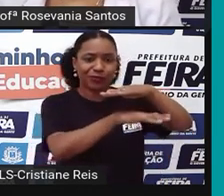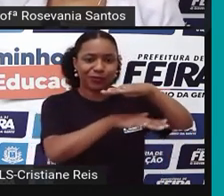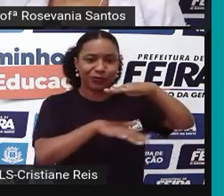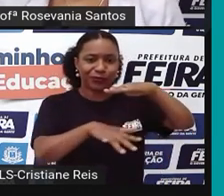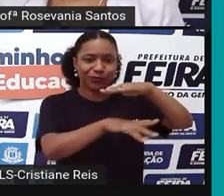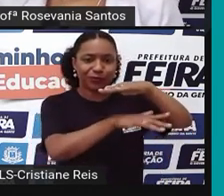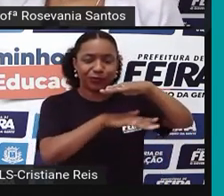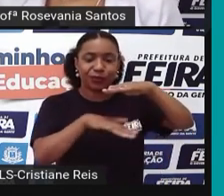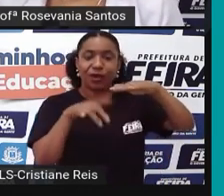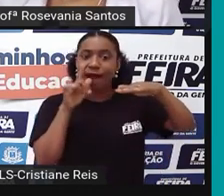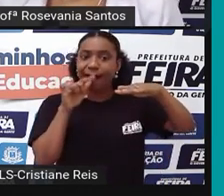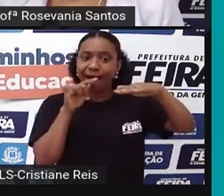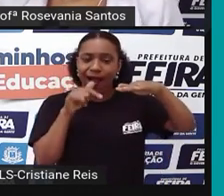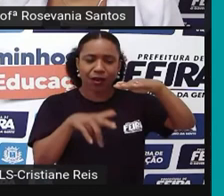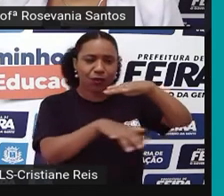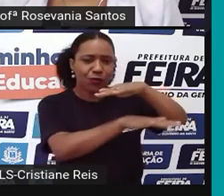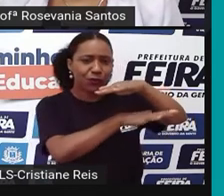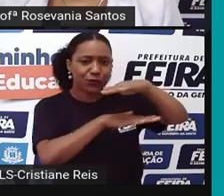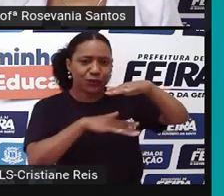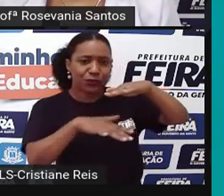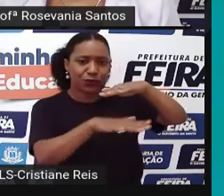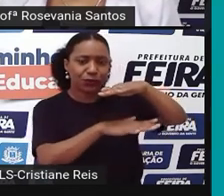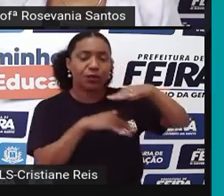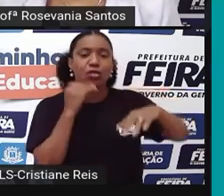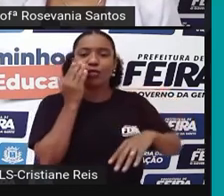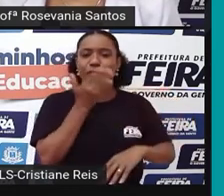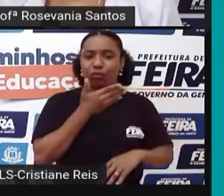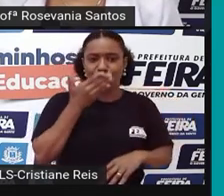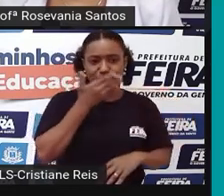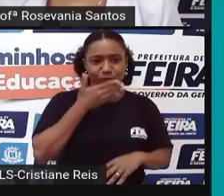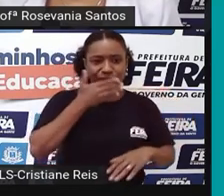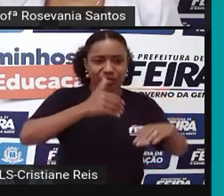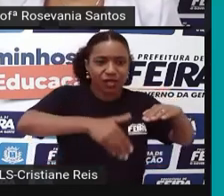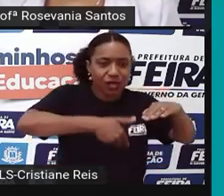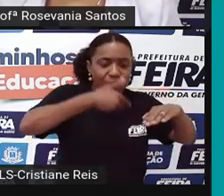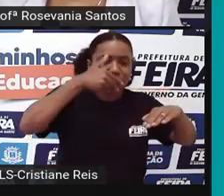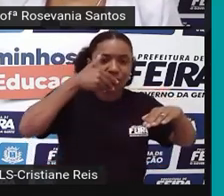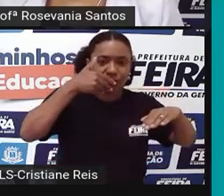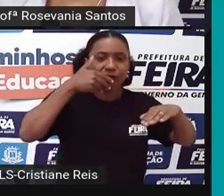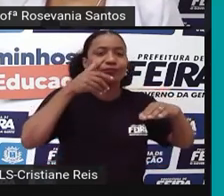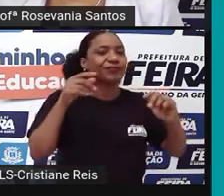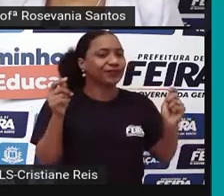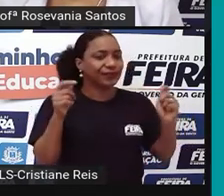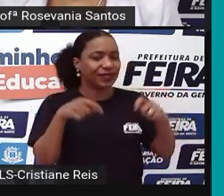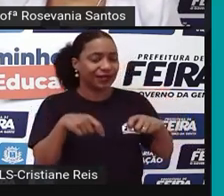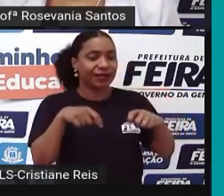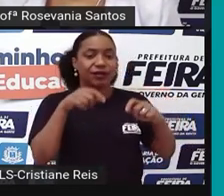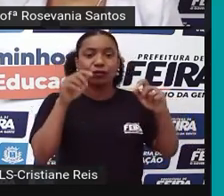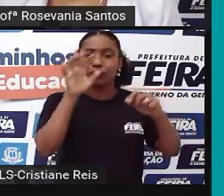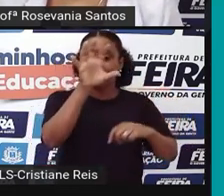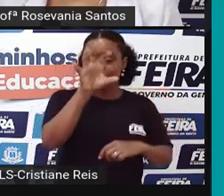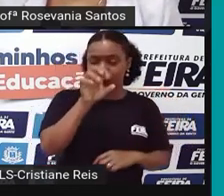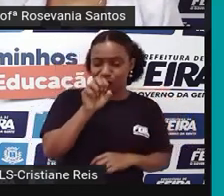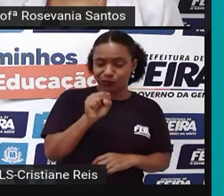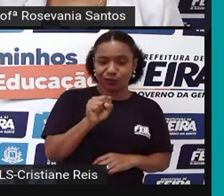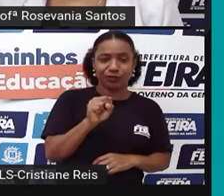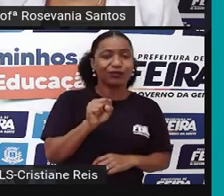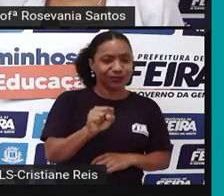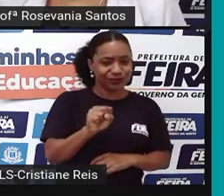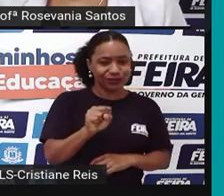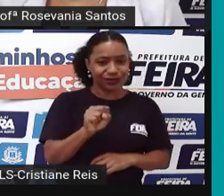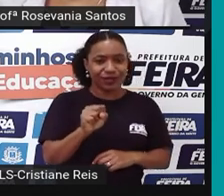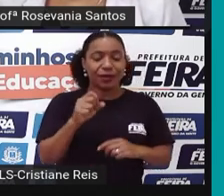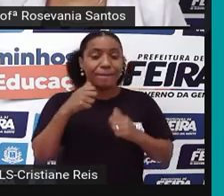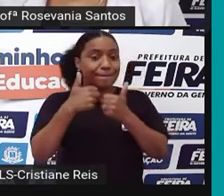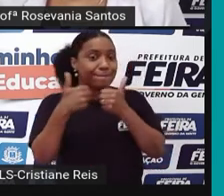enorme reserva subterrânea de água doce, considerada a maior do mundo, e se localiza, né, na região sul da Argentina, do Uruguai e do